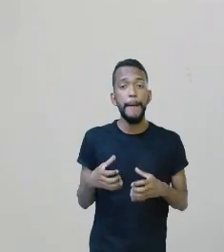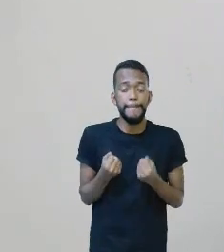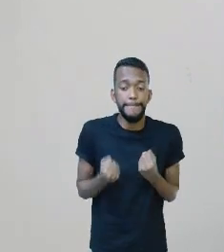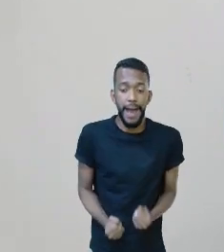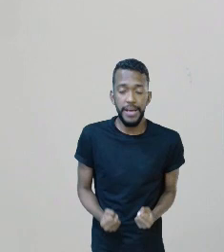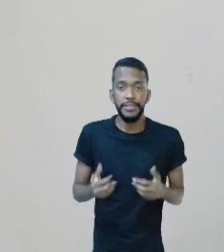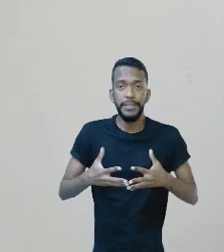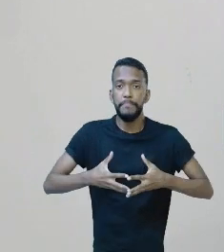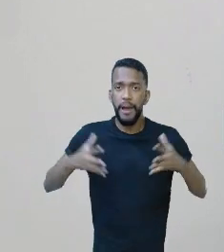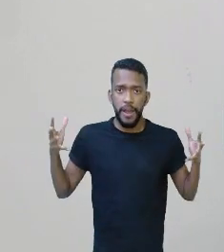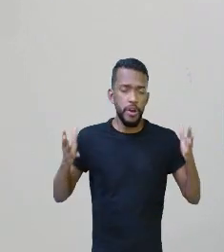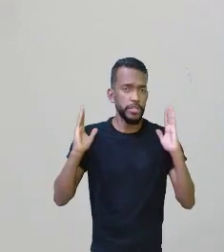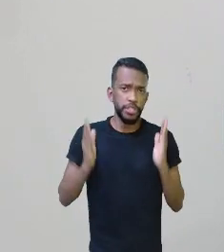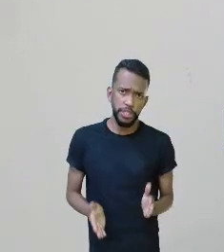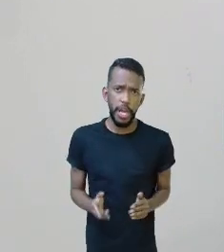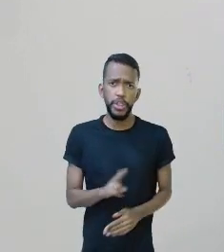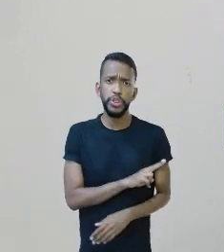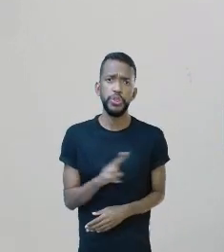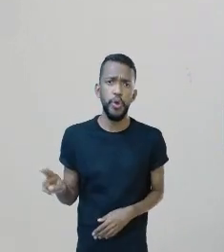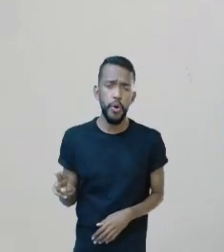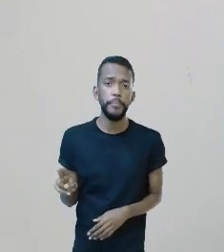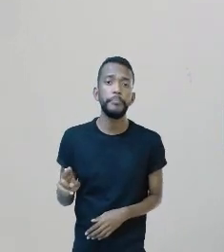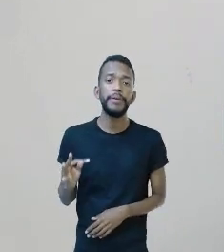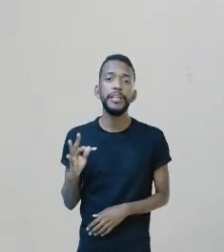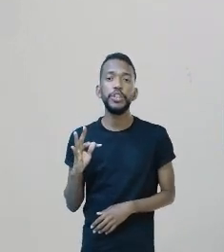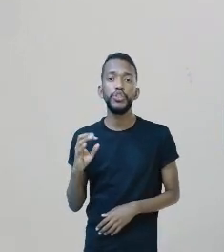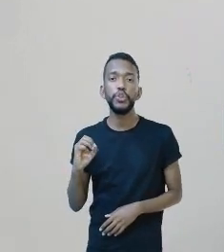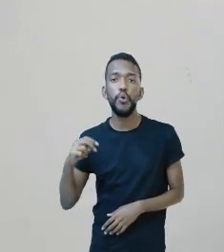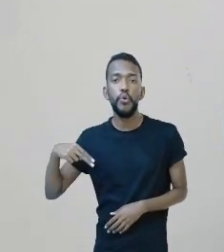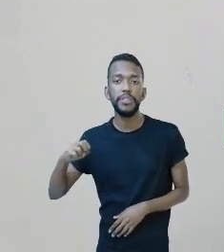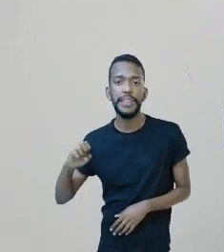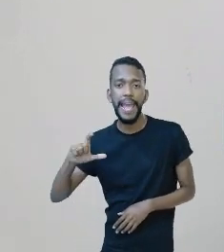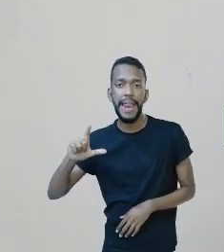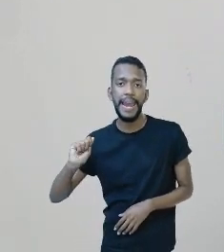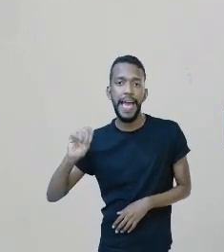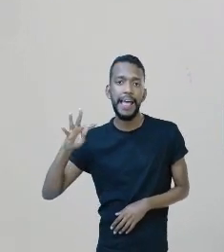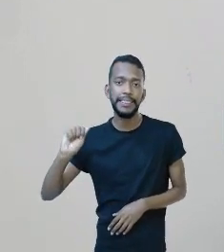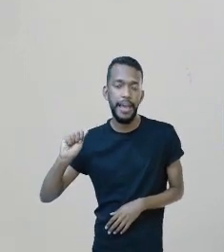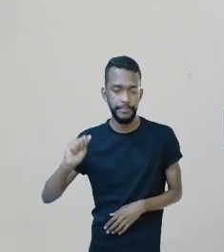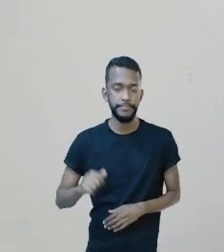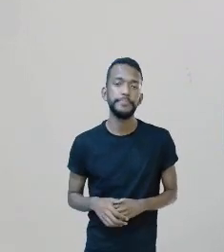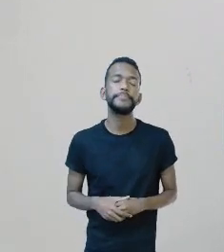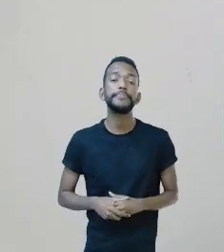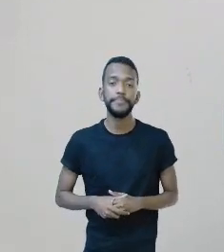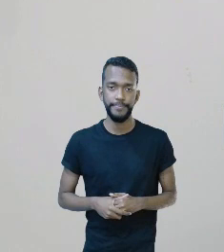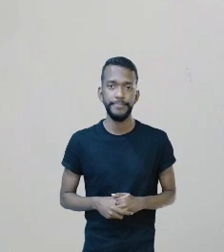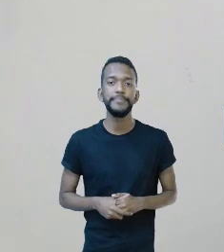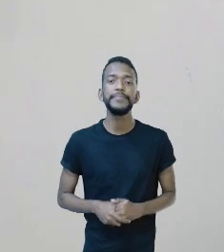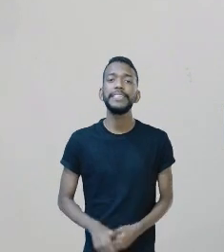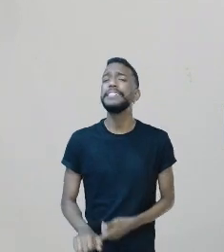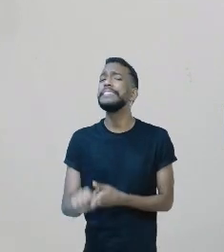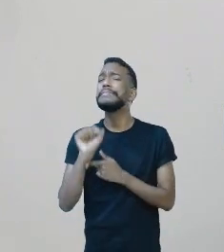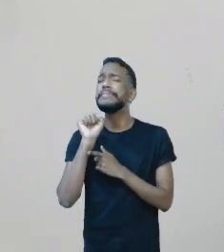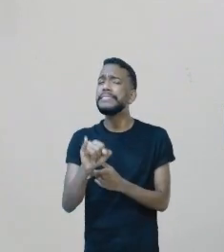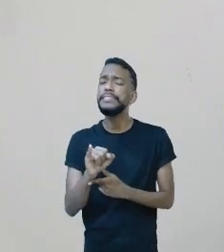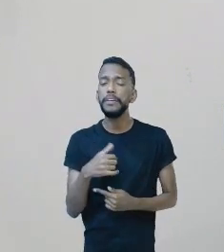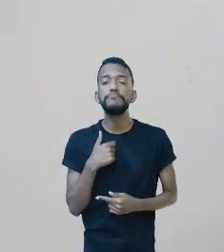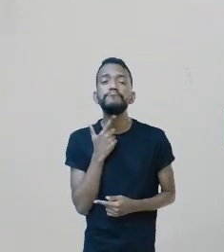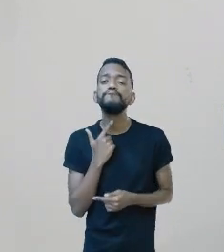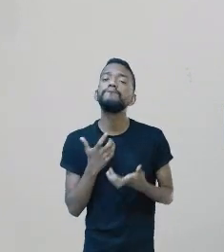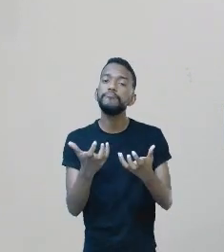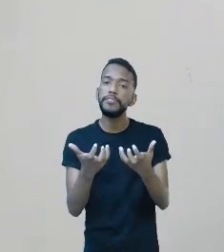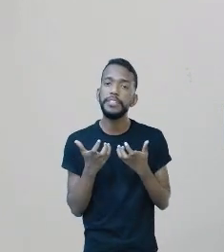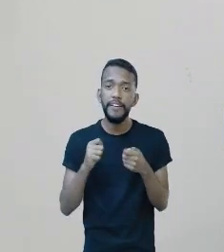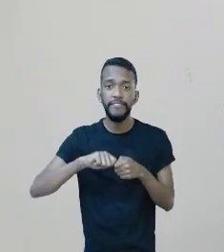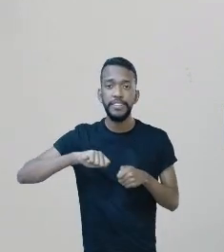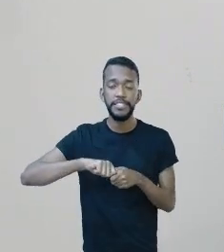massas em maior quantidade, a gente mede em tonelada. E se eu quisesse fazer a